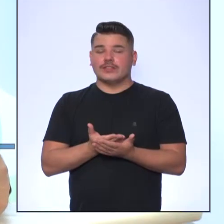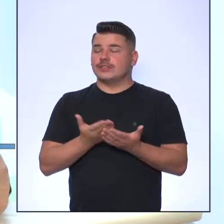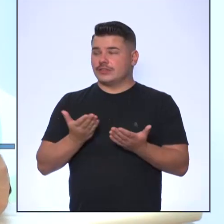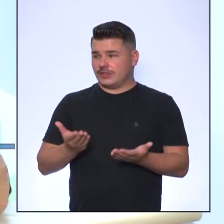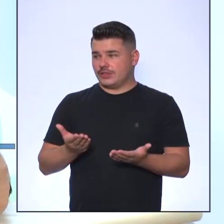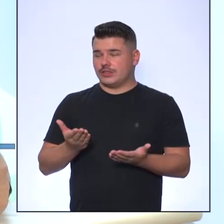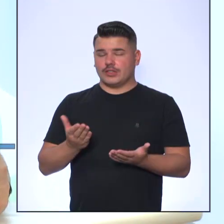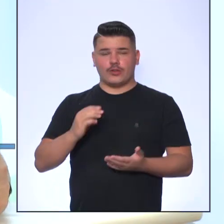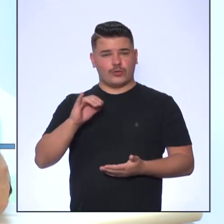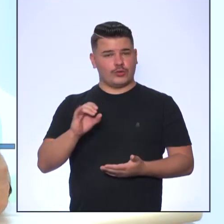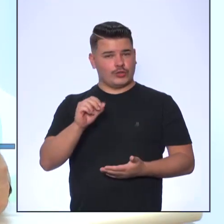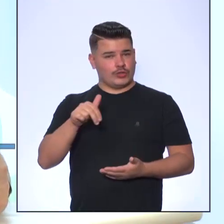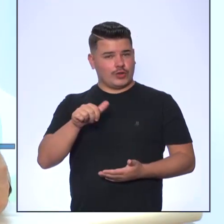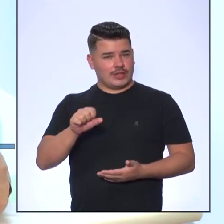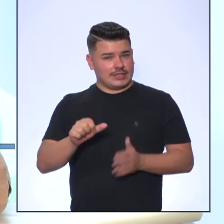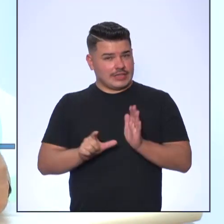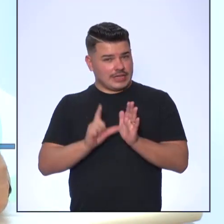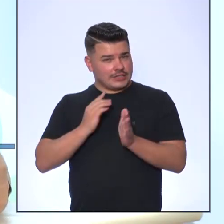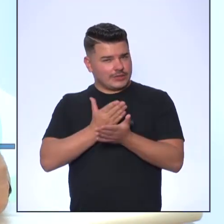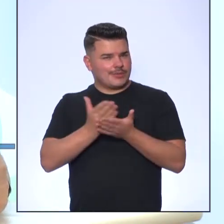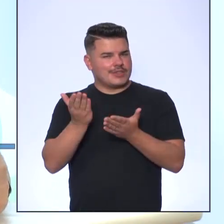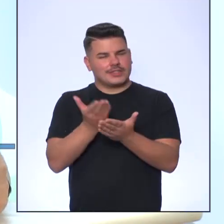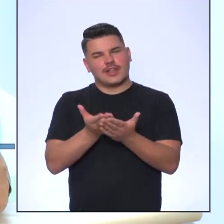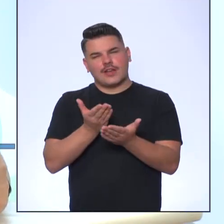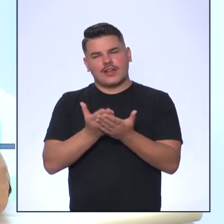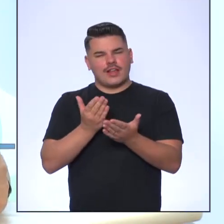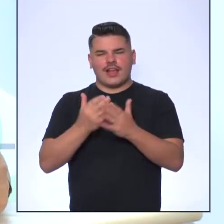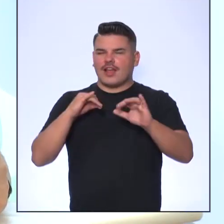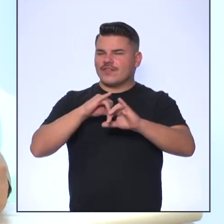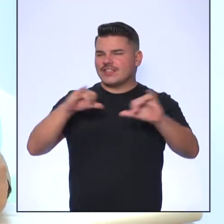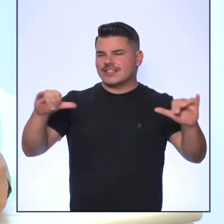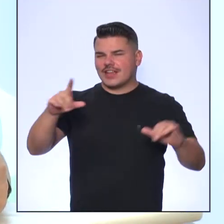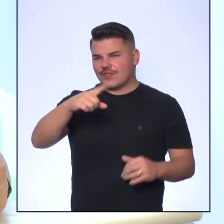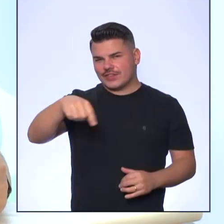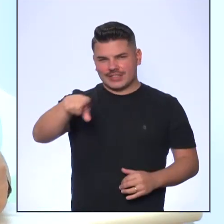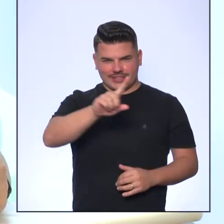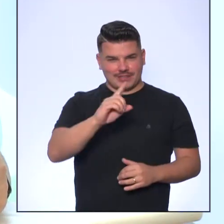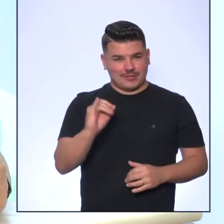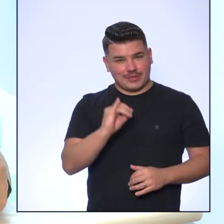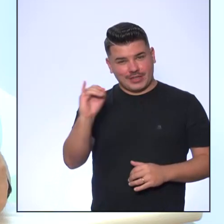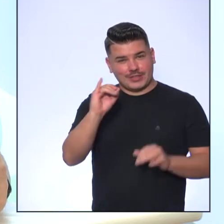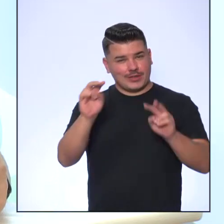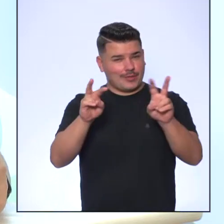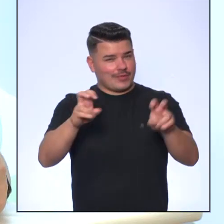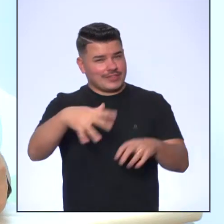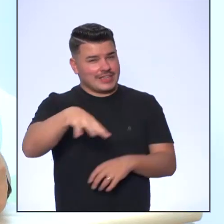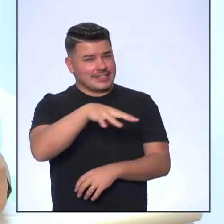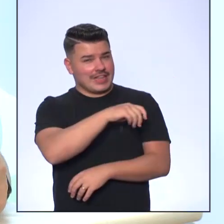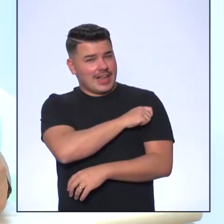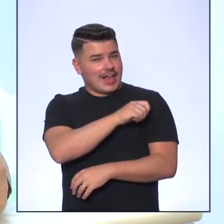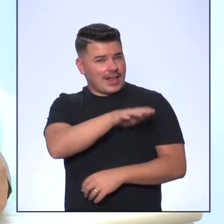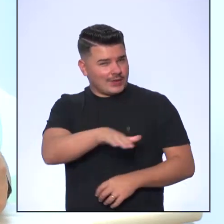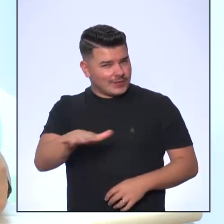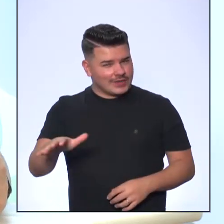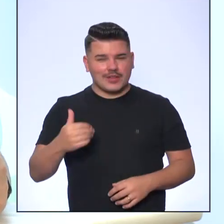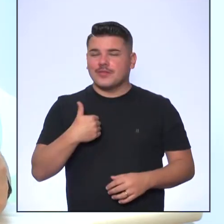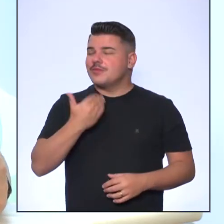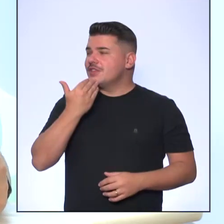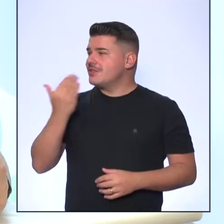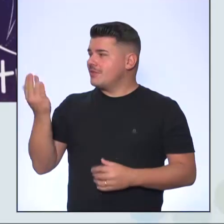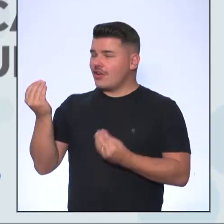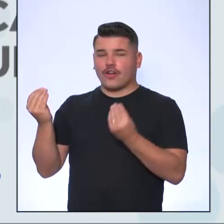antes de iniciarmos, a gente tem um recado para as meninas, para as alunas, tá? Eu vou pedir para colocar na tela